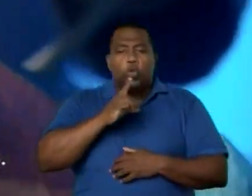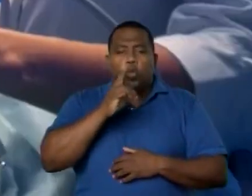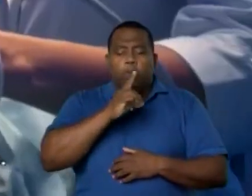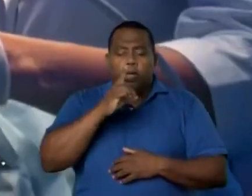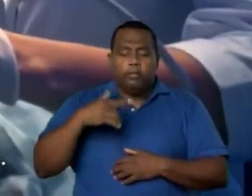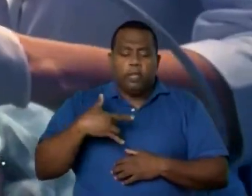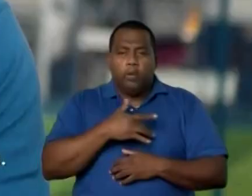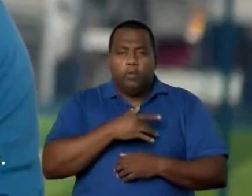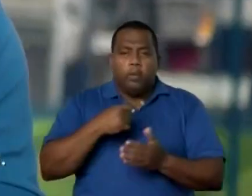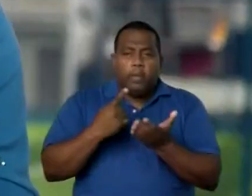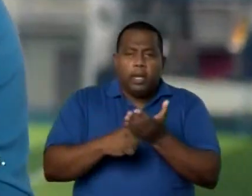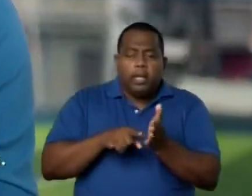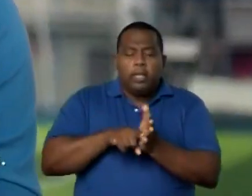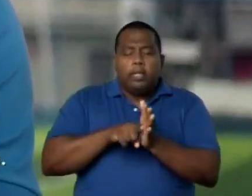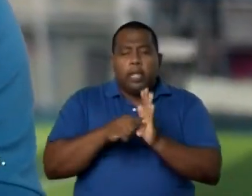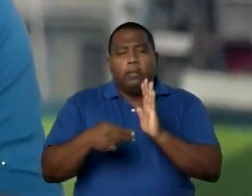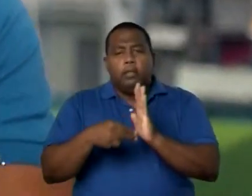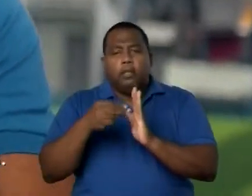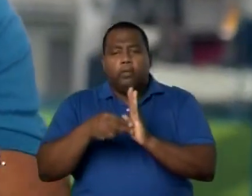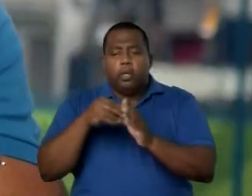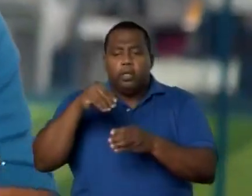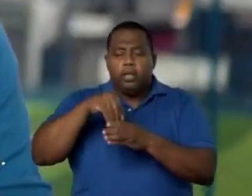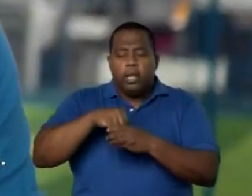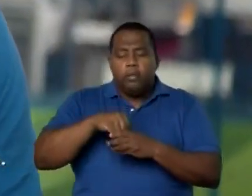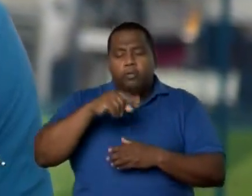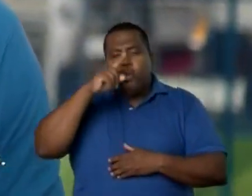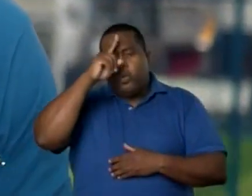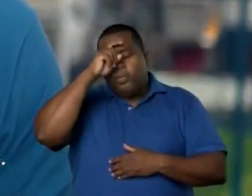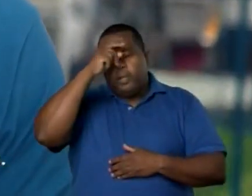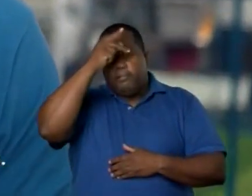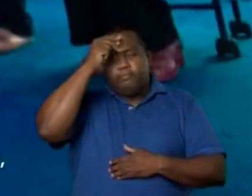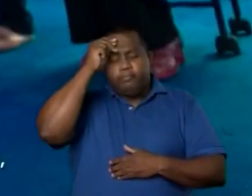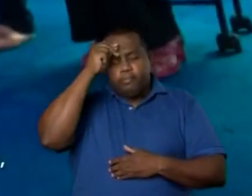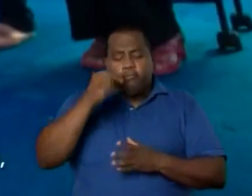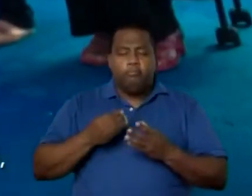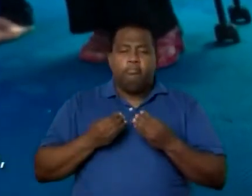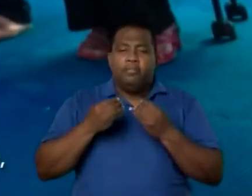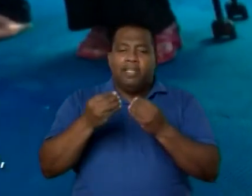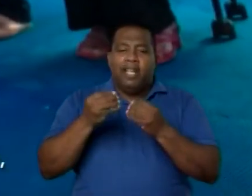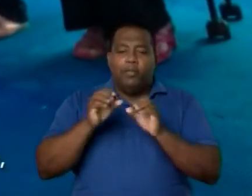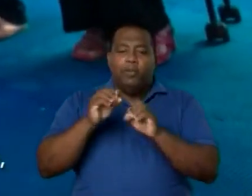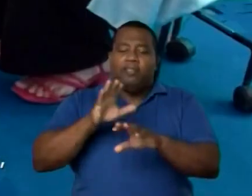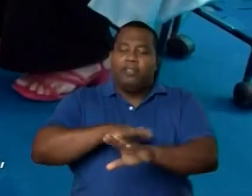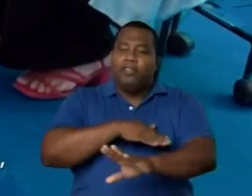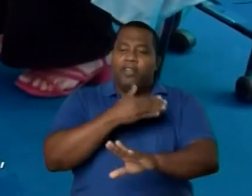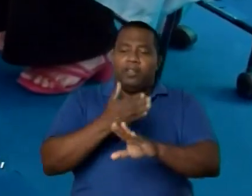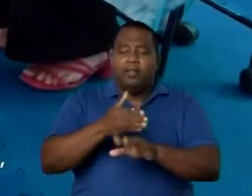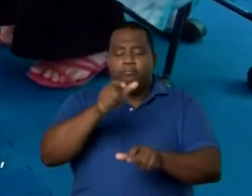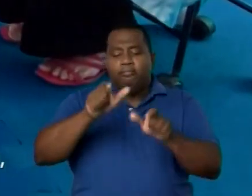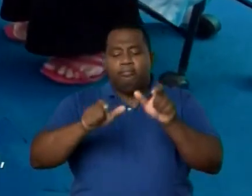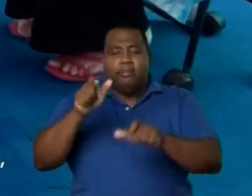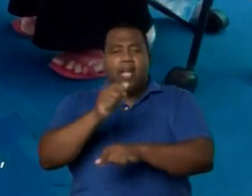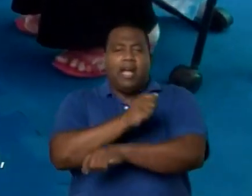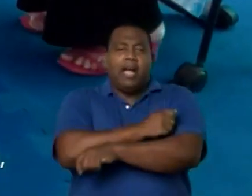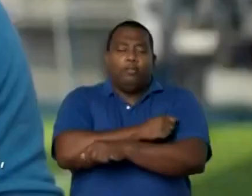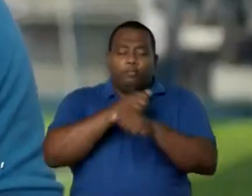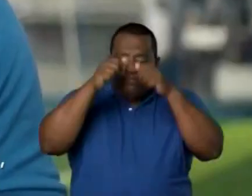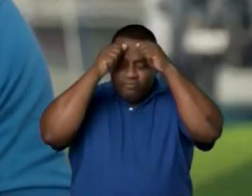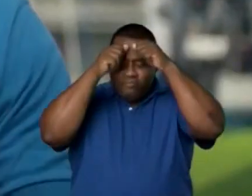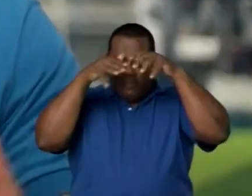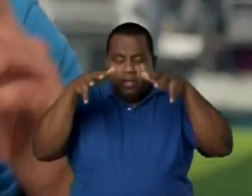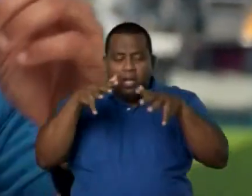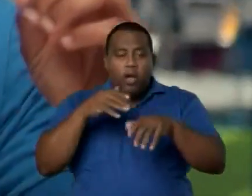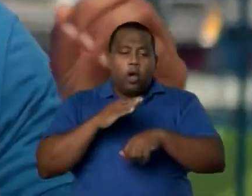Saúde, com exames e cirurgias eletivas nos hospitais municipais. Vou levar educação integral para os alunos com